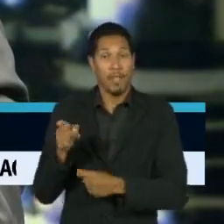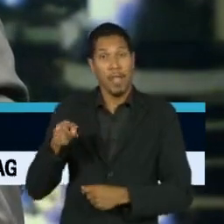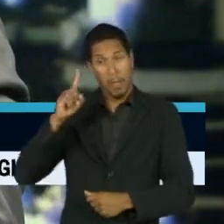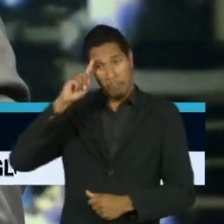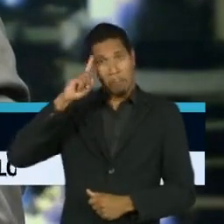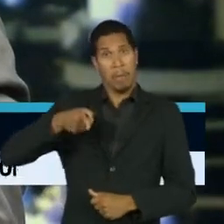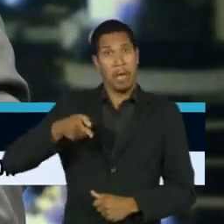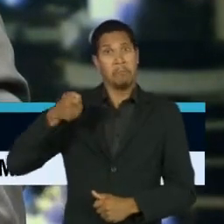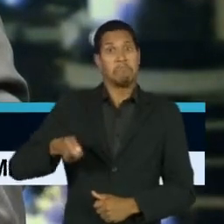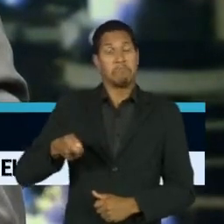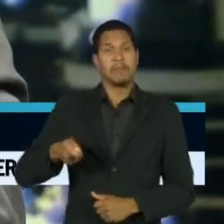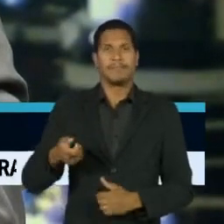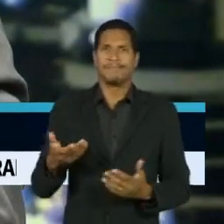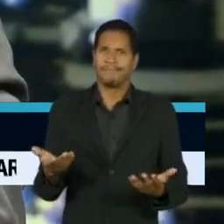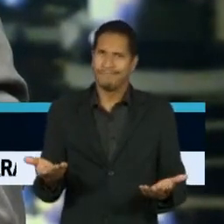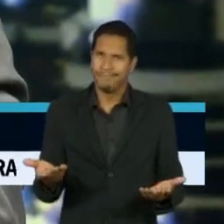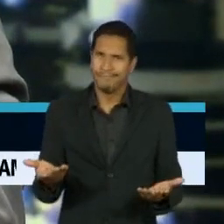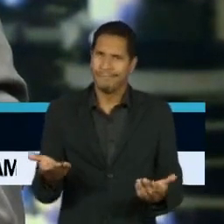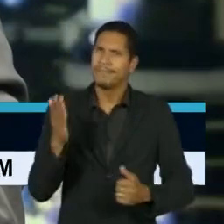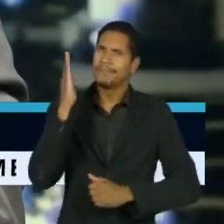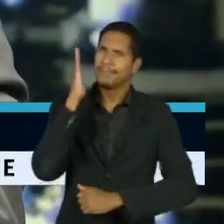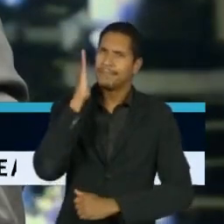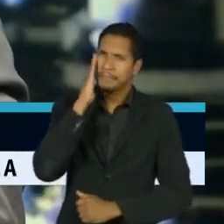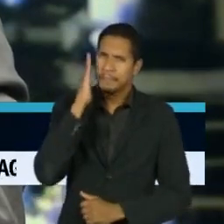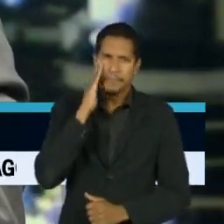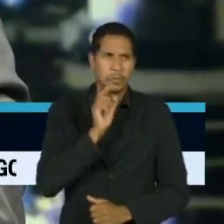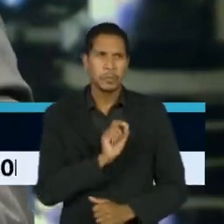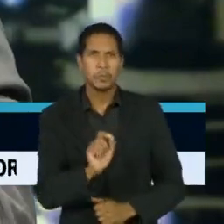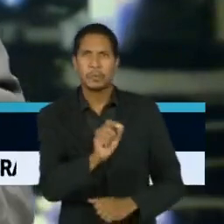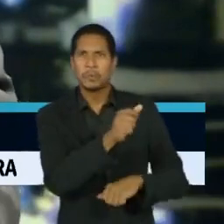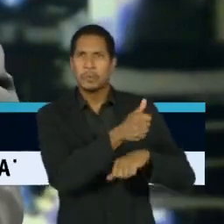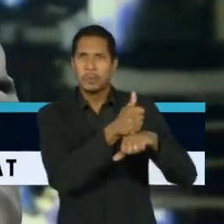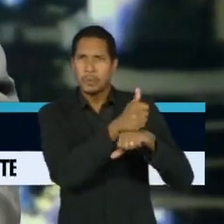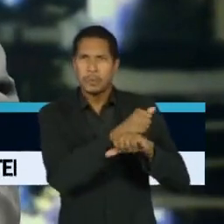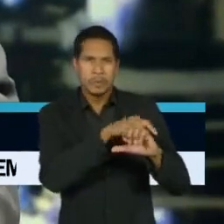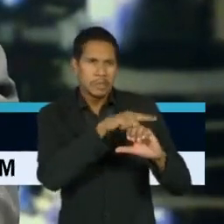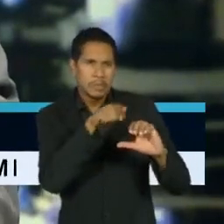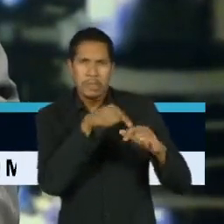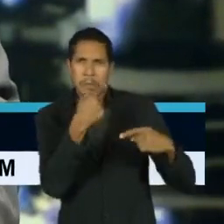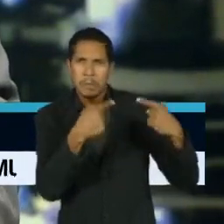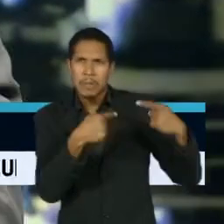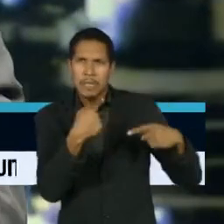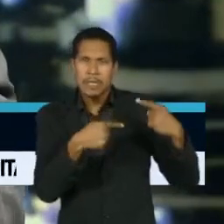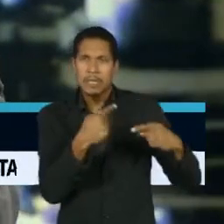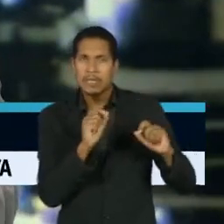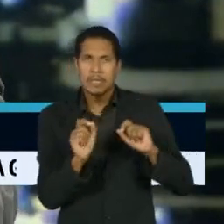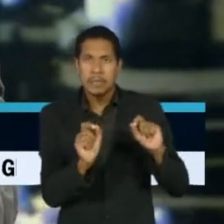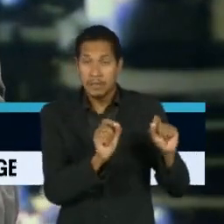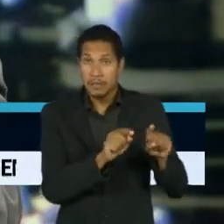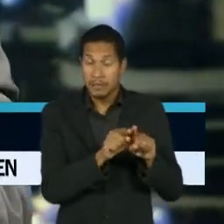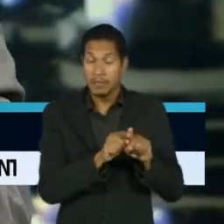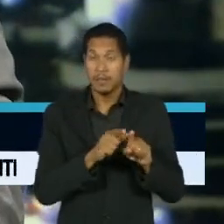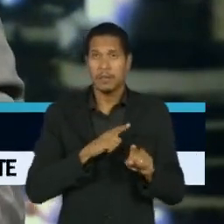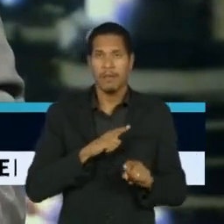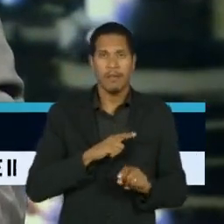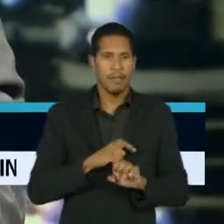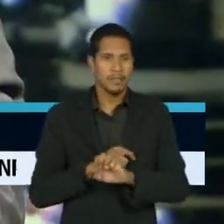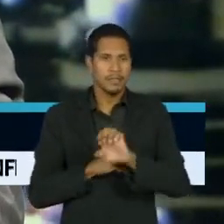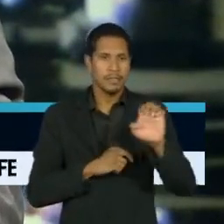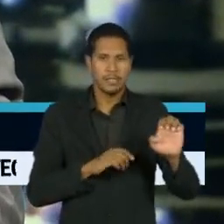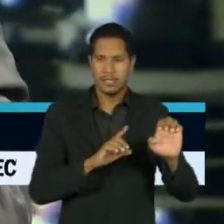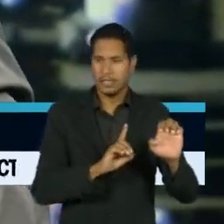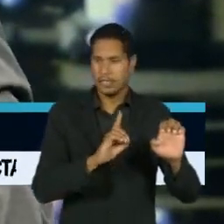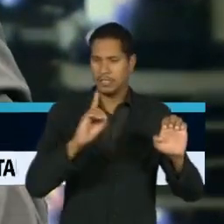caro a gente sabe que é muito cientistas políticos já mostraram que os riscos podem burocracia Hoje em dia a esquerda EA direita